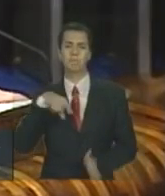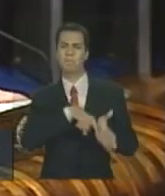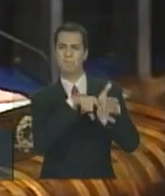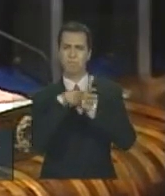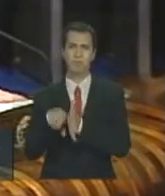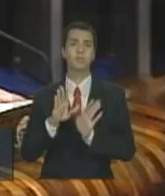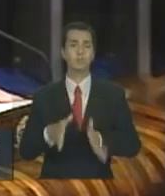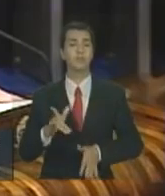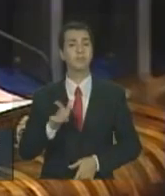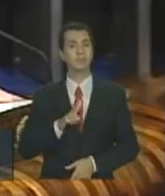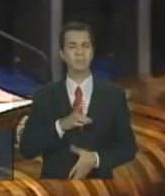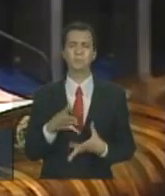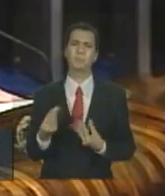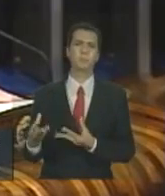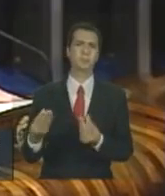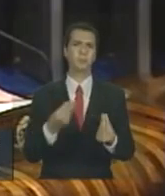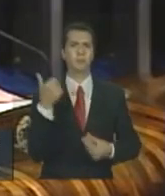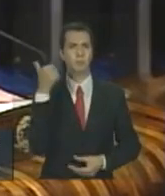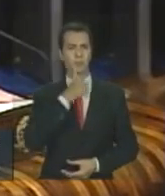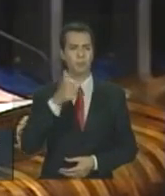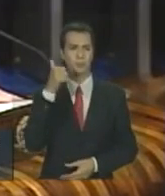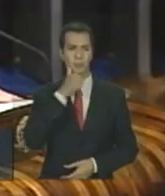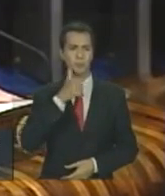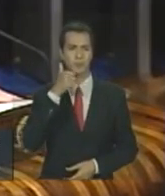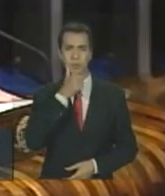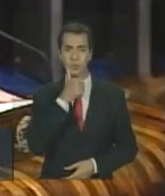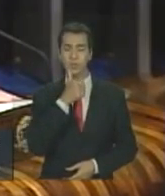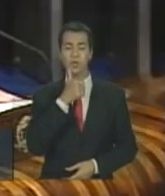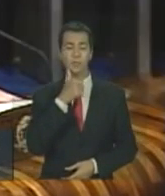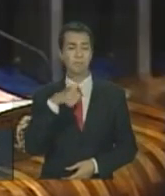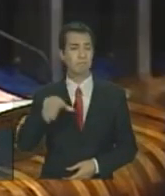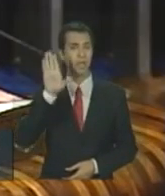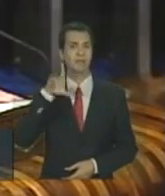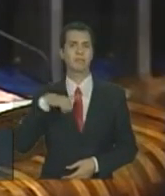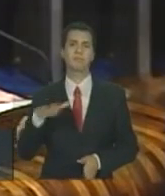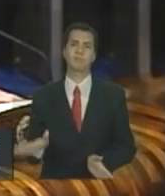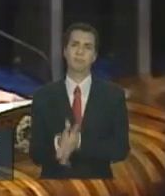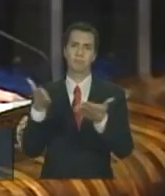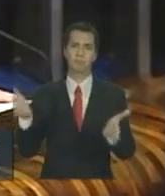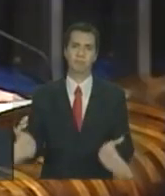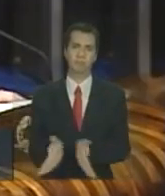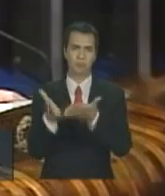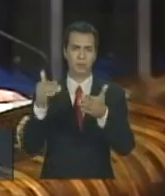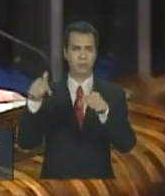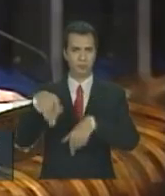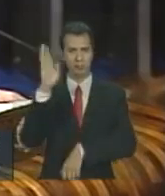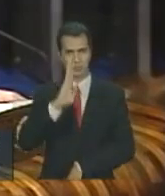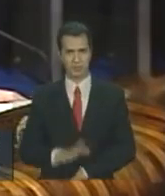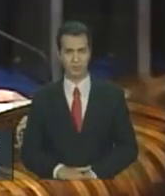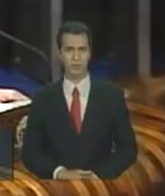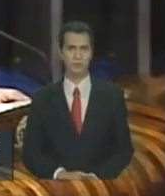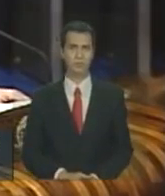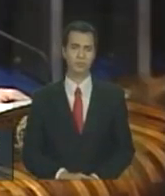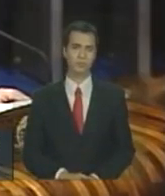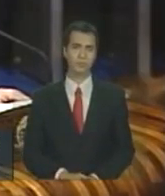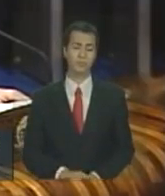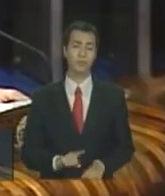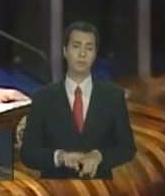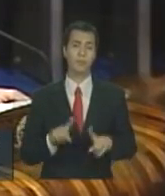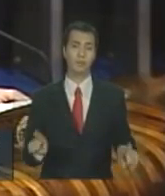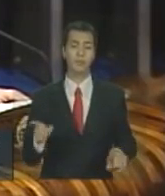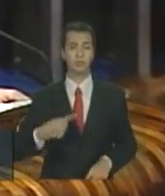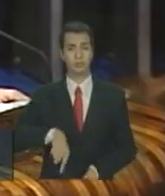de mulheres na condição dos brasileiros mais carentes desse país. Mas, ao mesmo tempo,